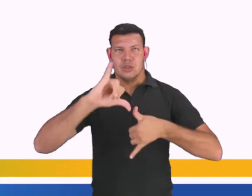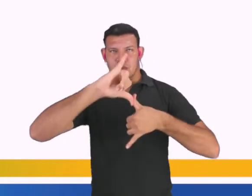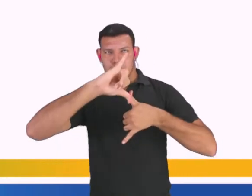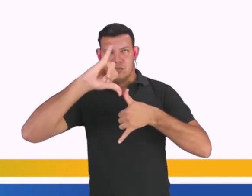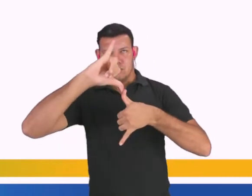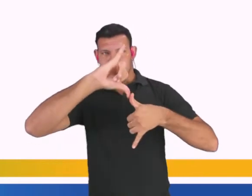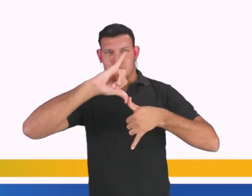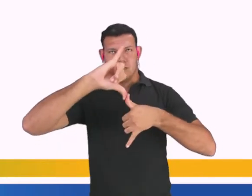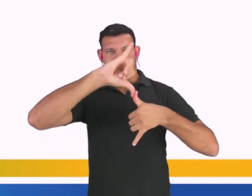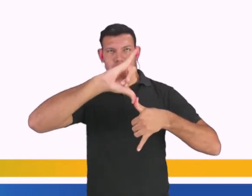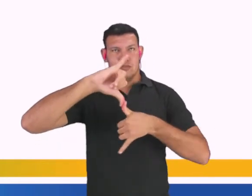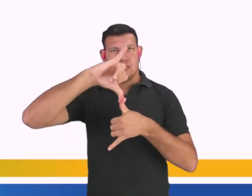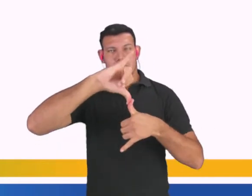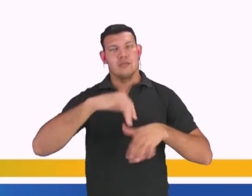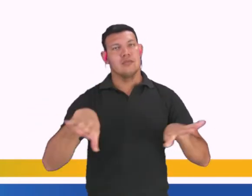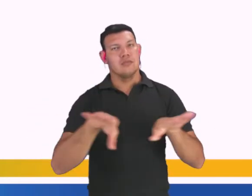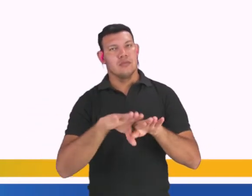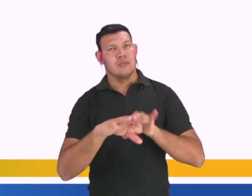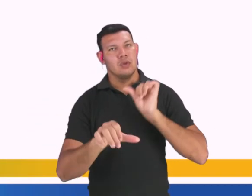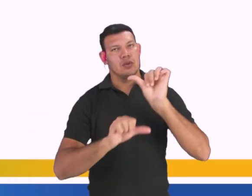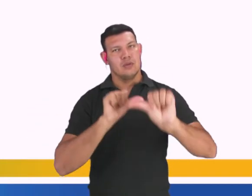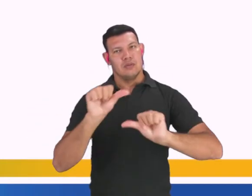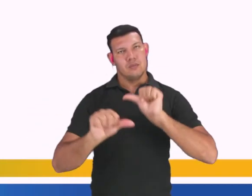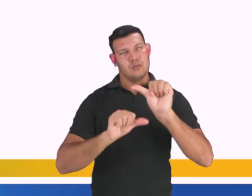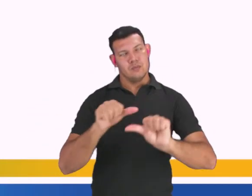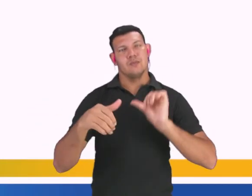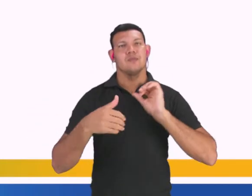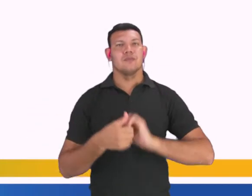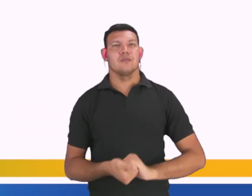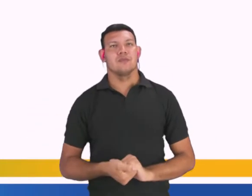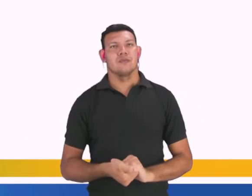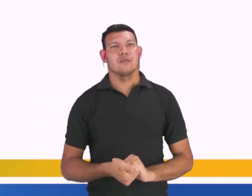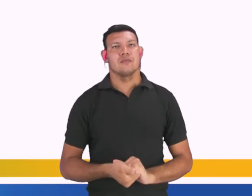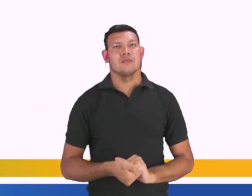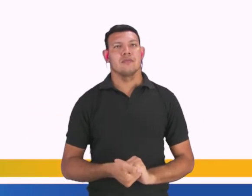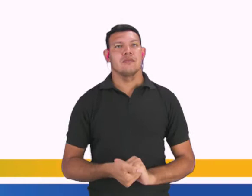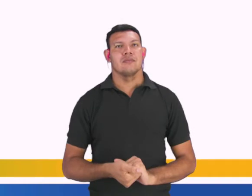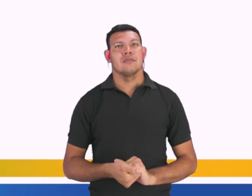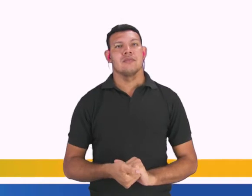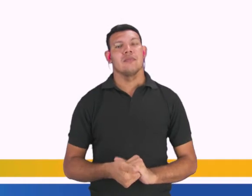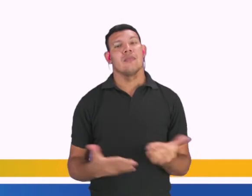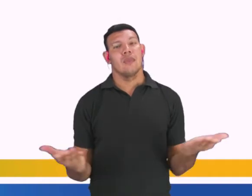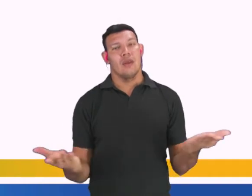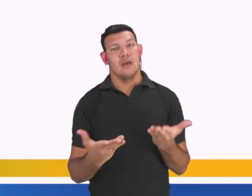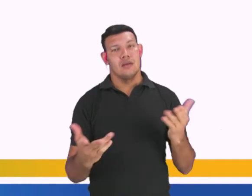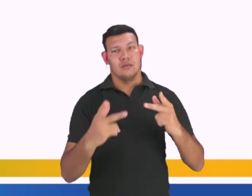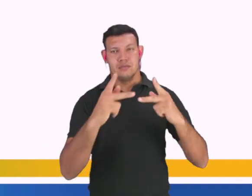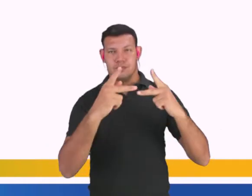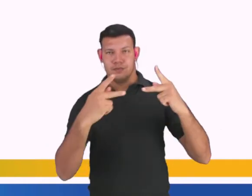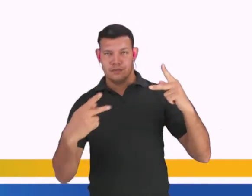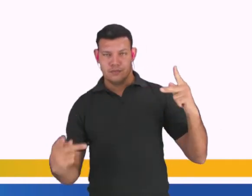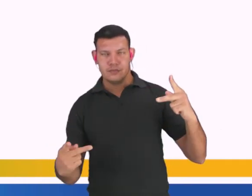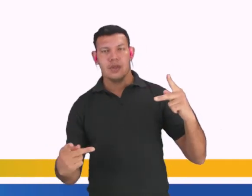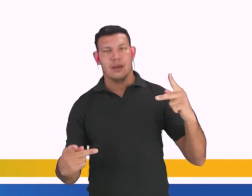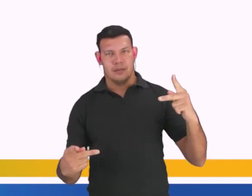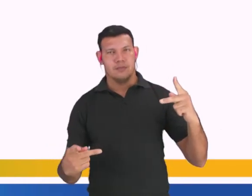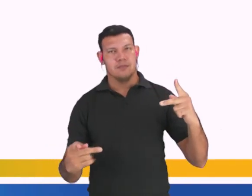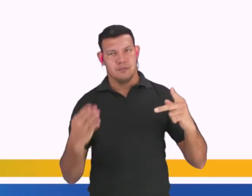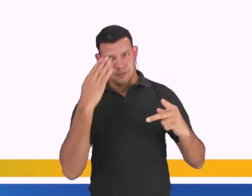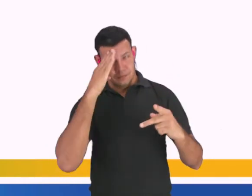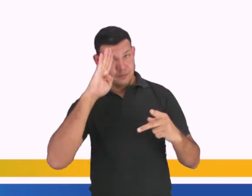ver, as transformações que ocorrem com eles. Nós temos as proteínas, que são a primeira parte, a